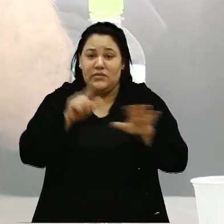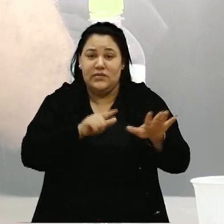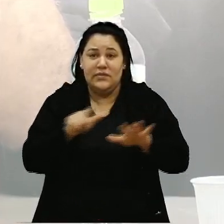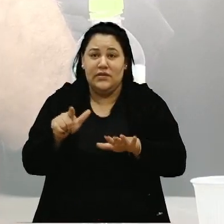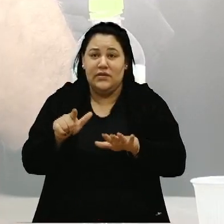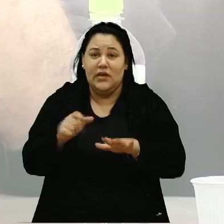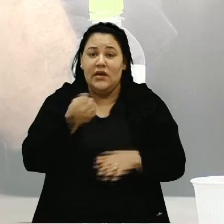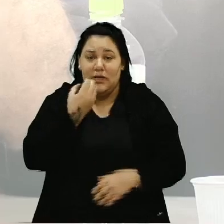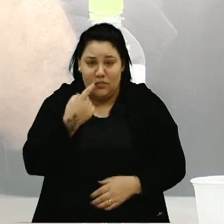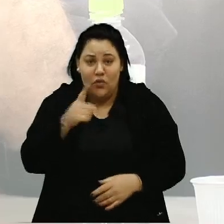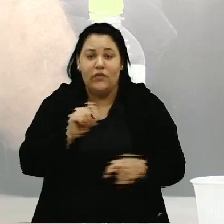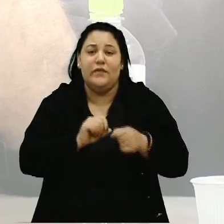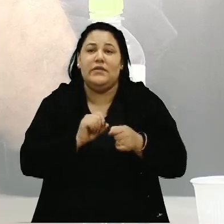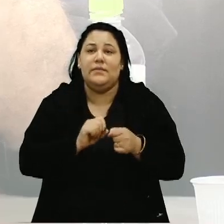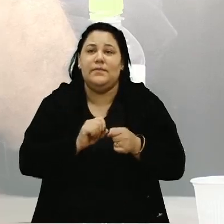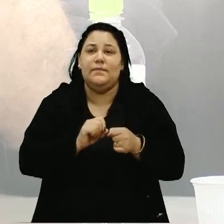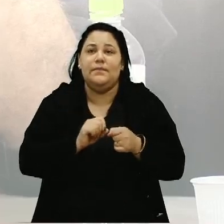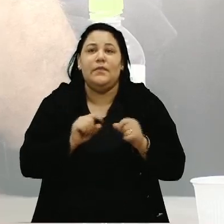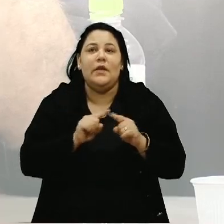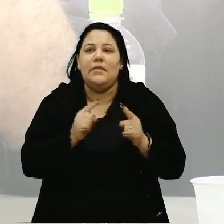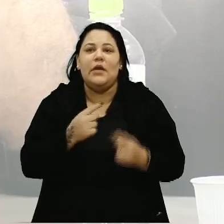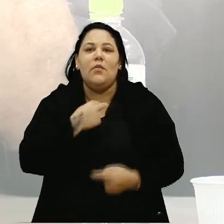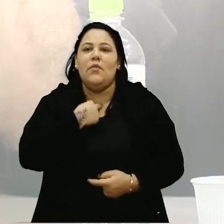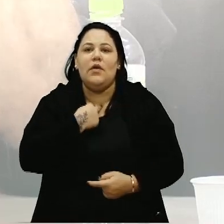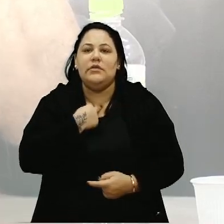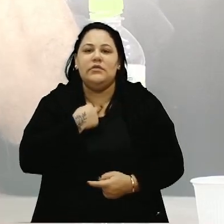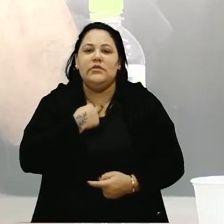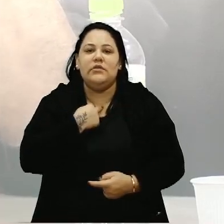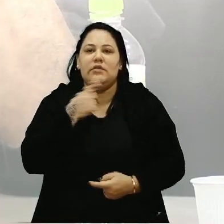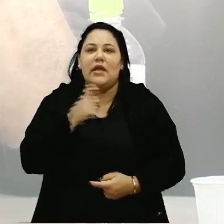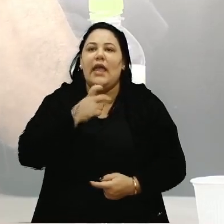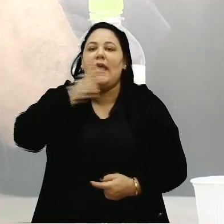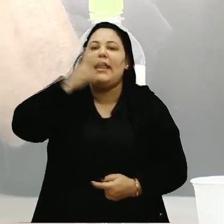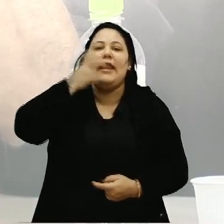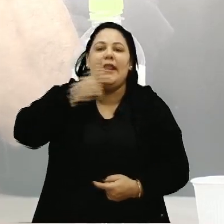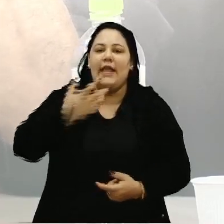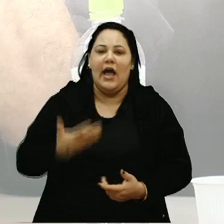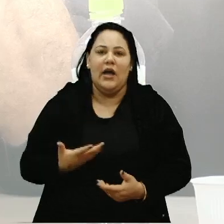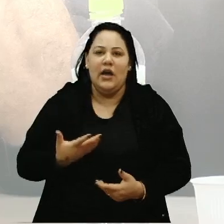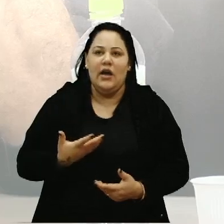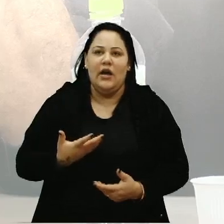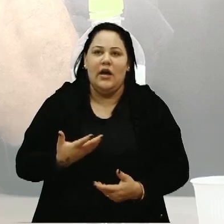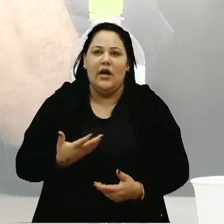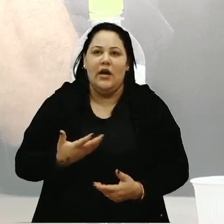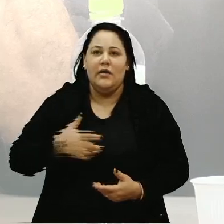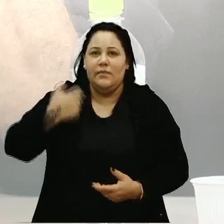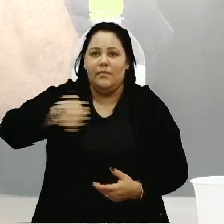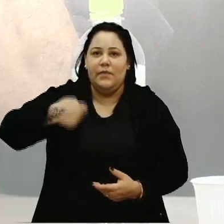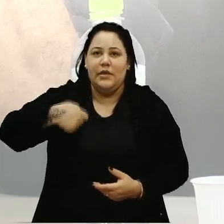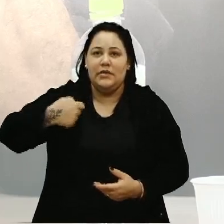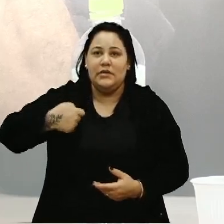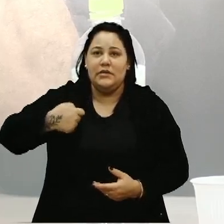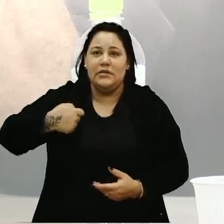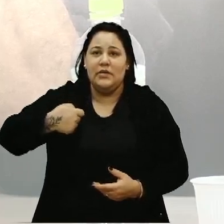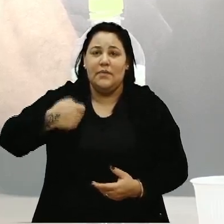bom que vão fazer isso. Mas não pode ser quem grita mais. Tem que ser a régua medida para todo mundo.